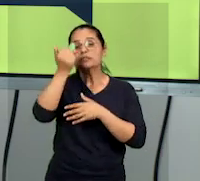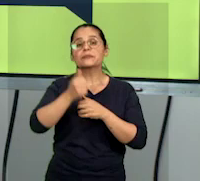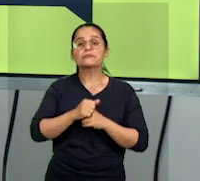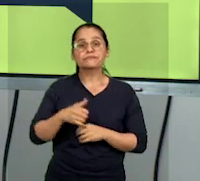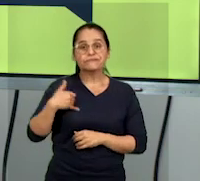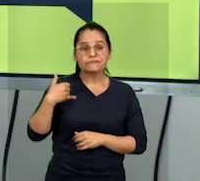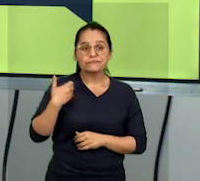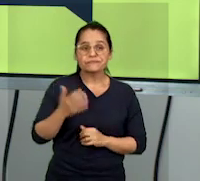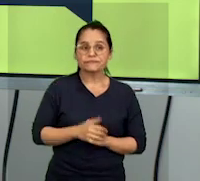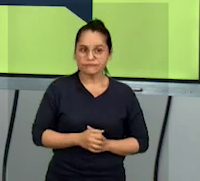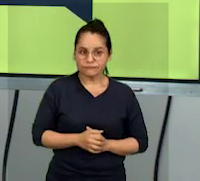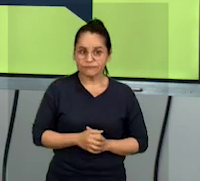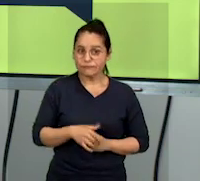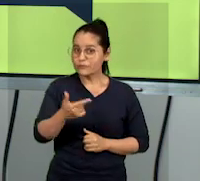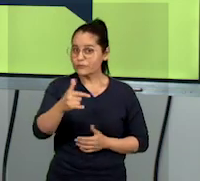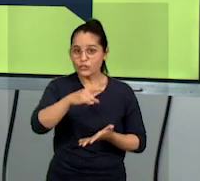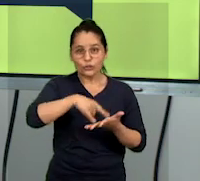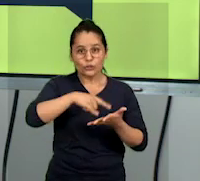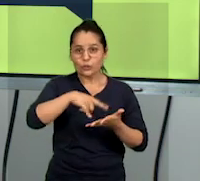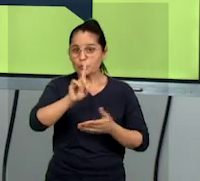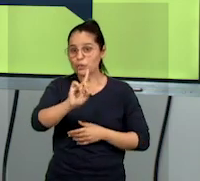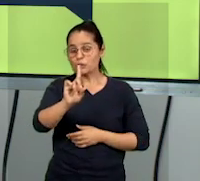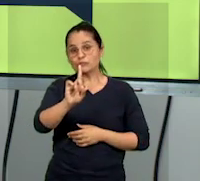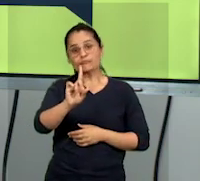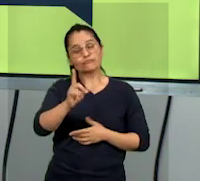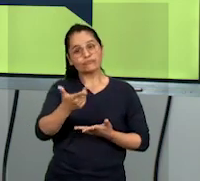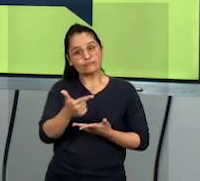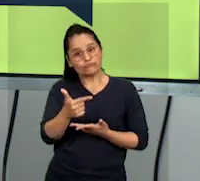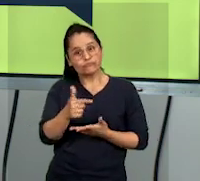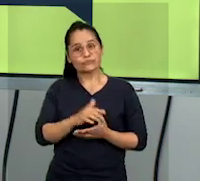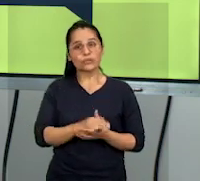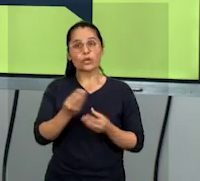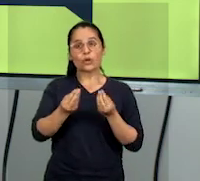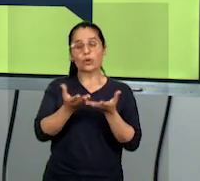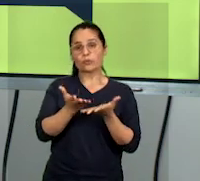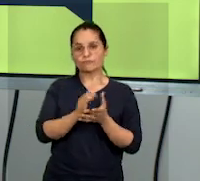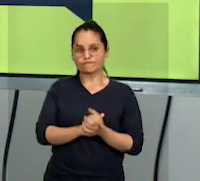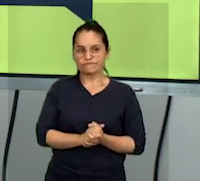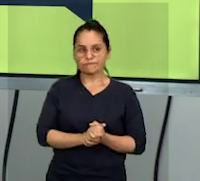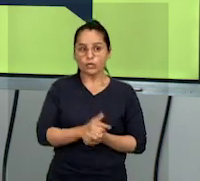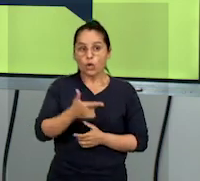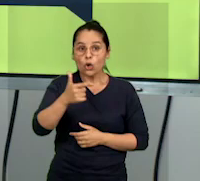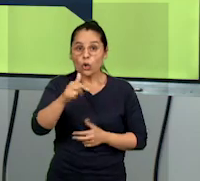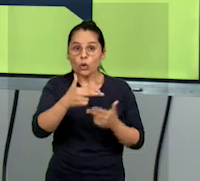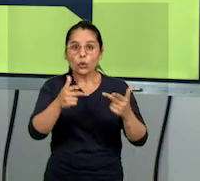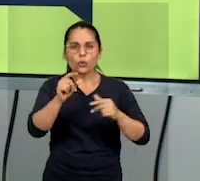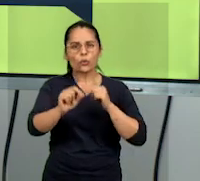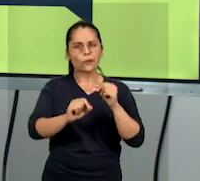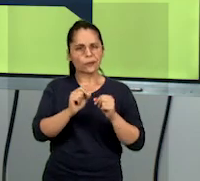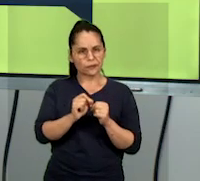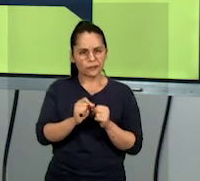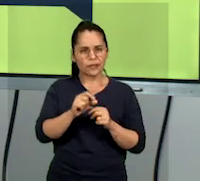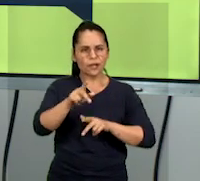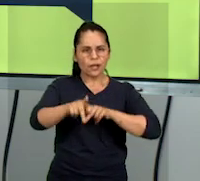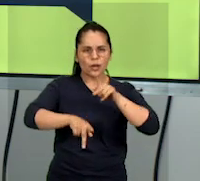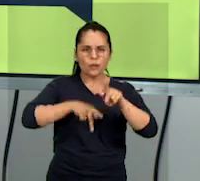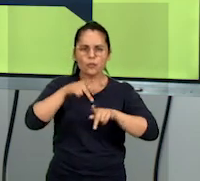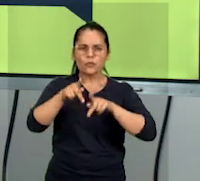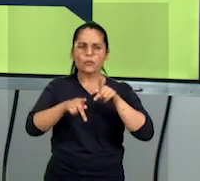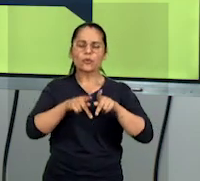60 anos? Às vezes não era tão simples assim fazer essa definição. Outra coisa é que essa